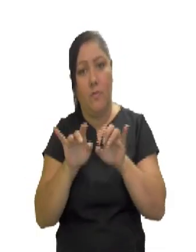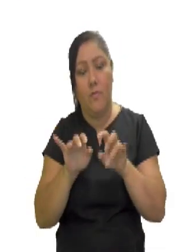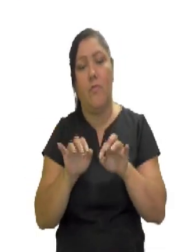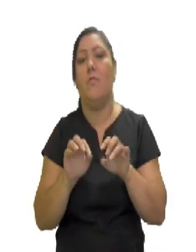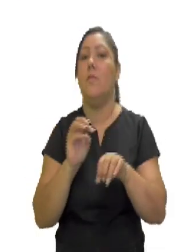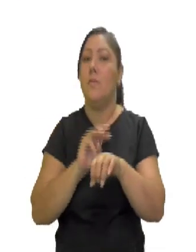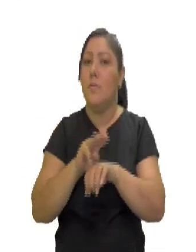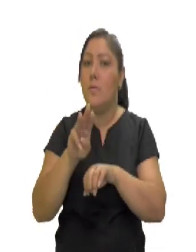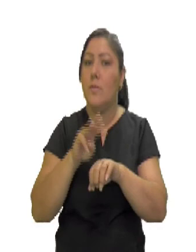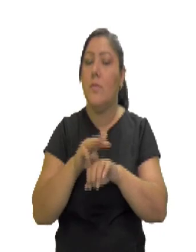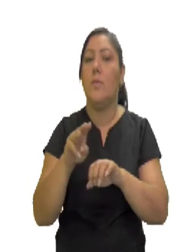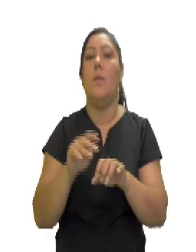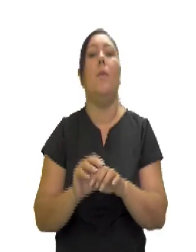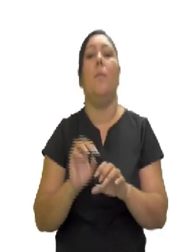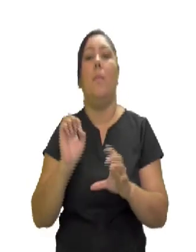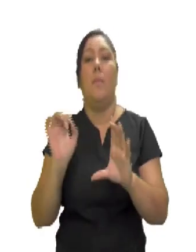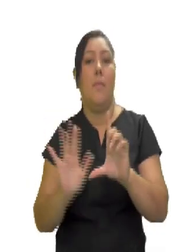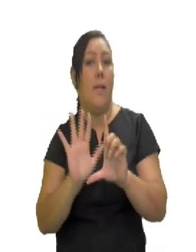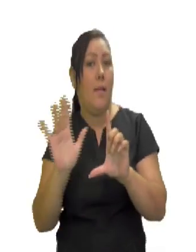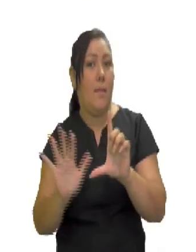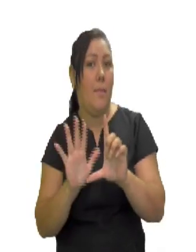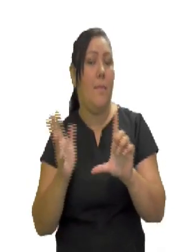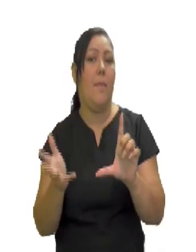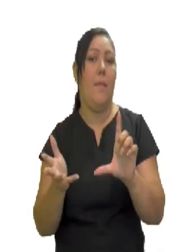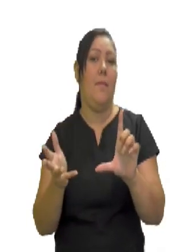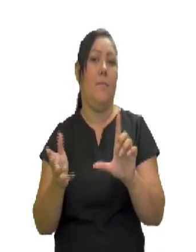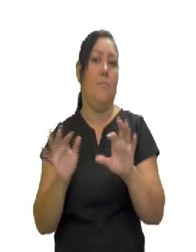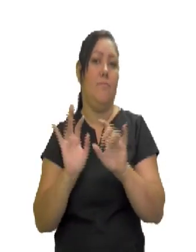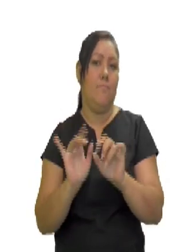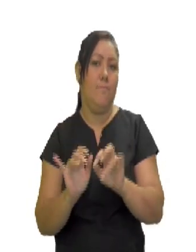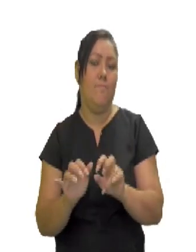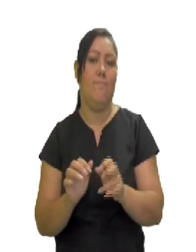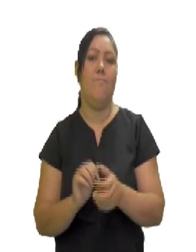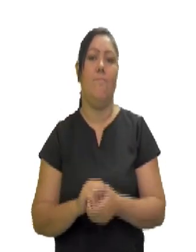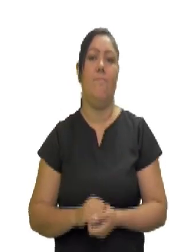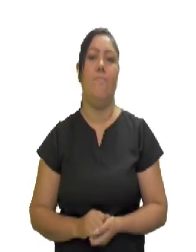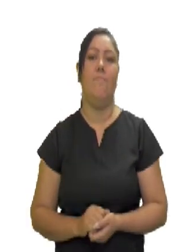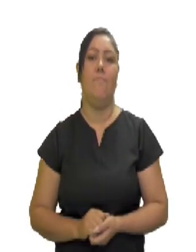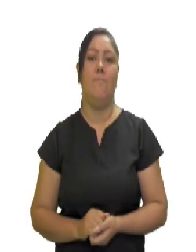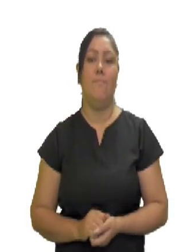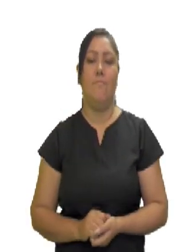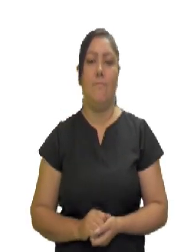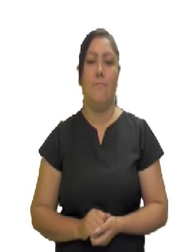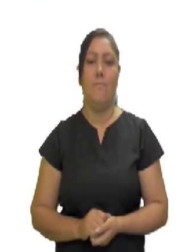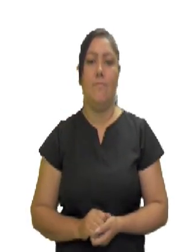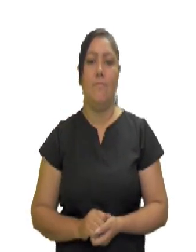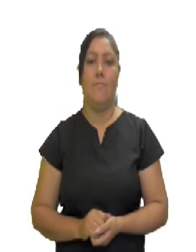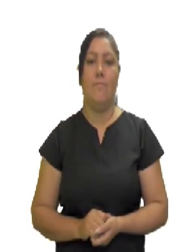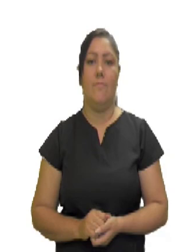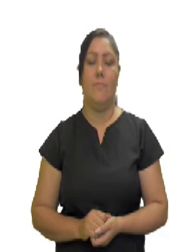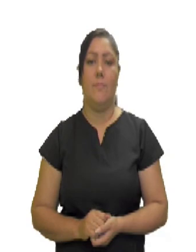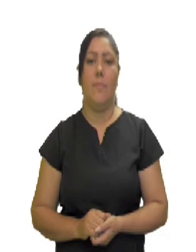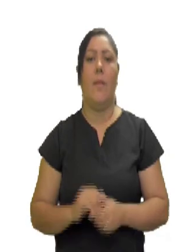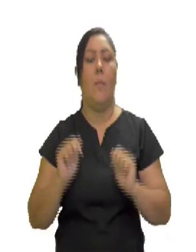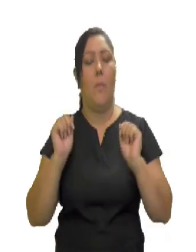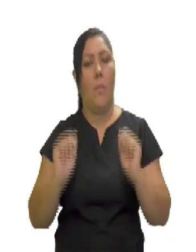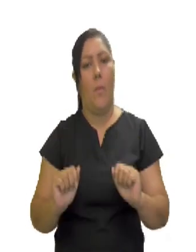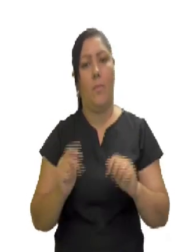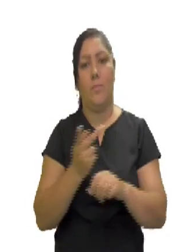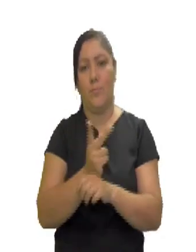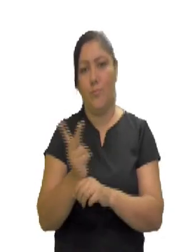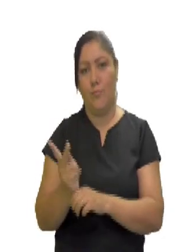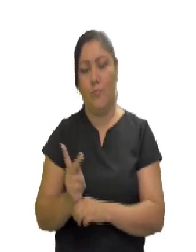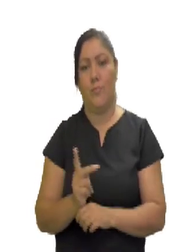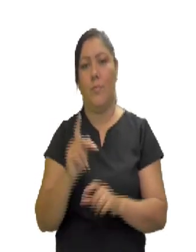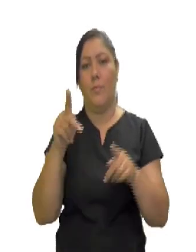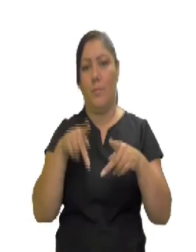vocês lá na plataforma, no fórum, através do chat. Vocês podem nos procurar também